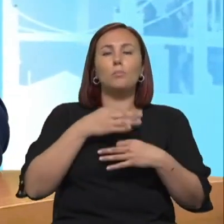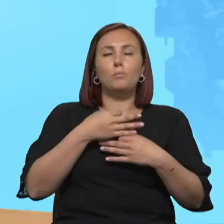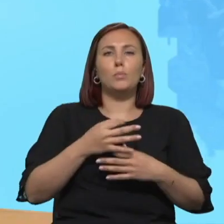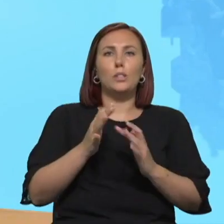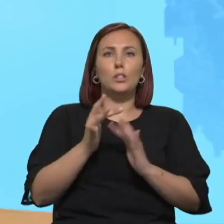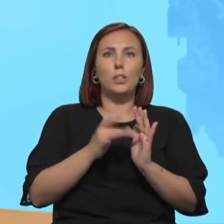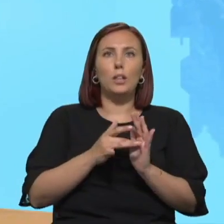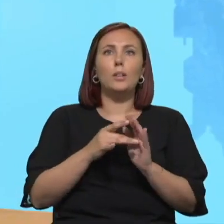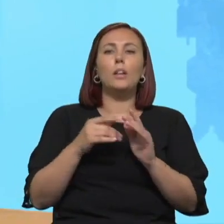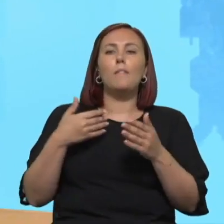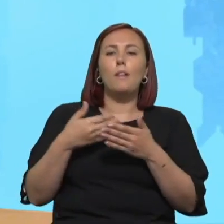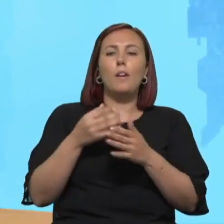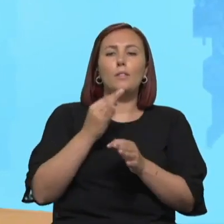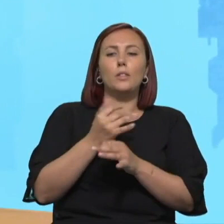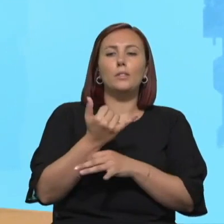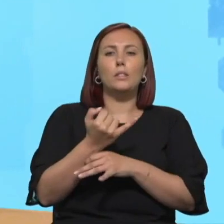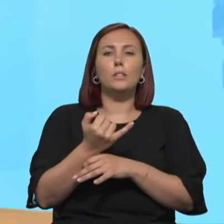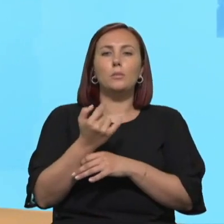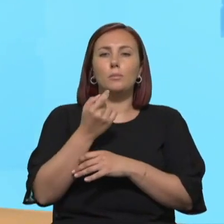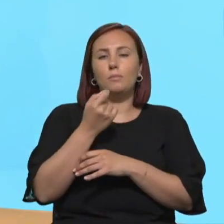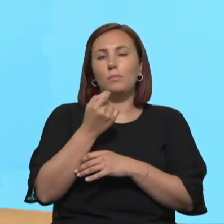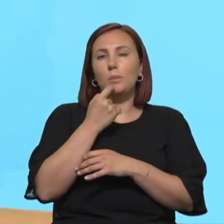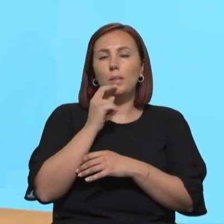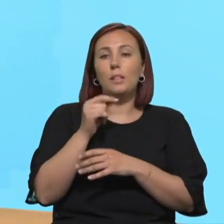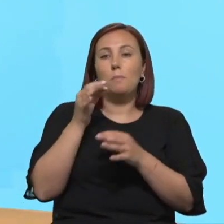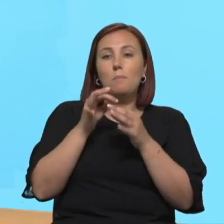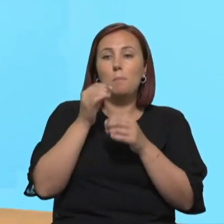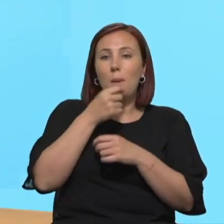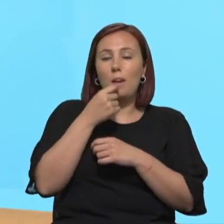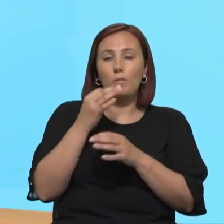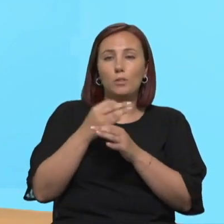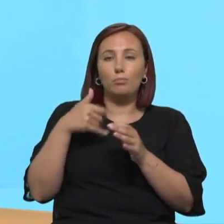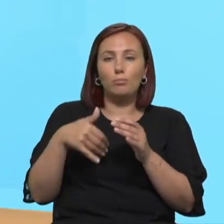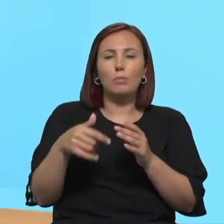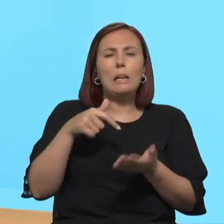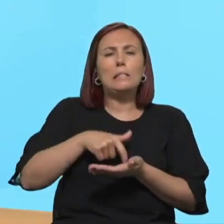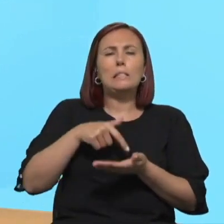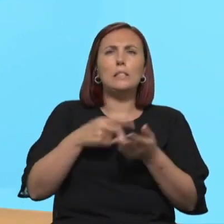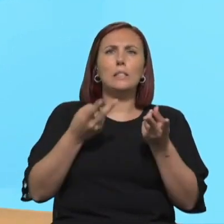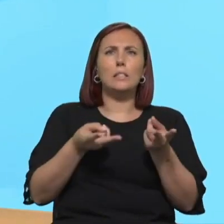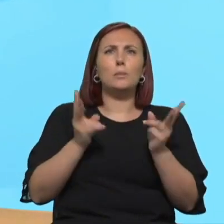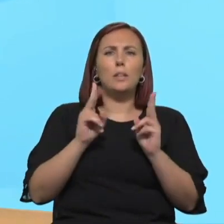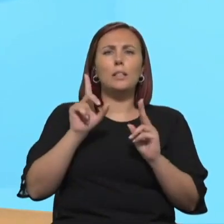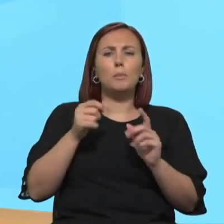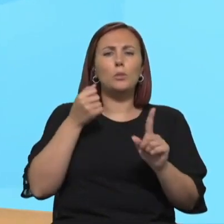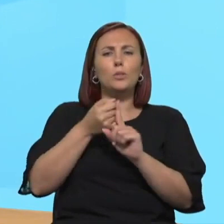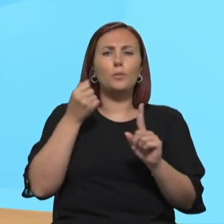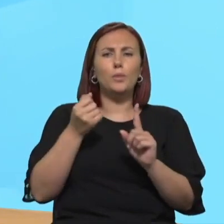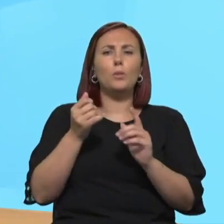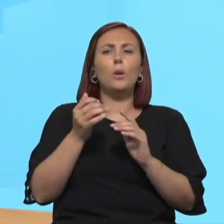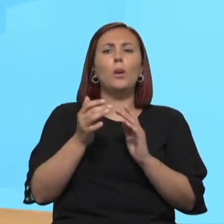nas vésperas das conferências de Maio, vale a pena olhar a exigência da liberdade e o desafio também cristão